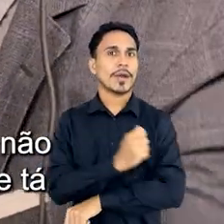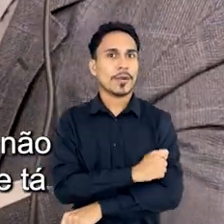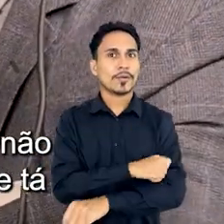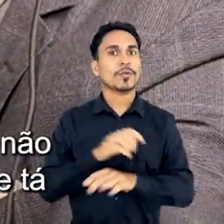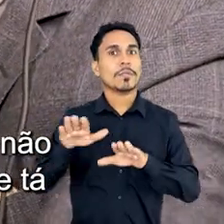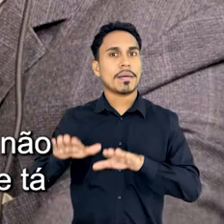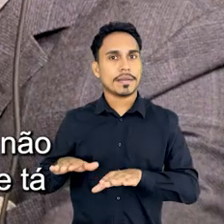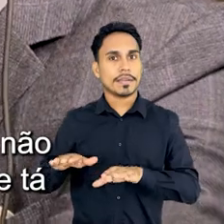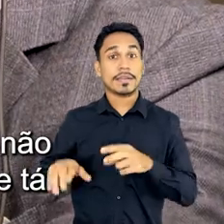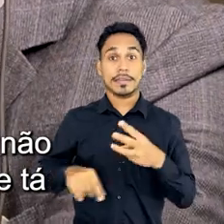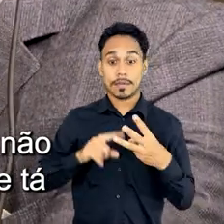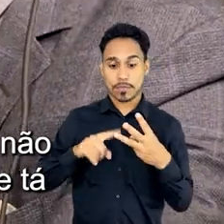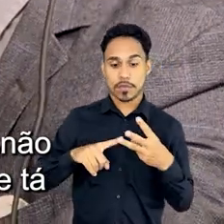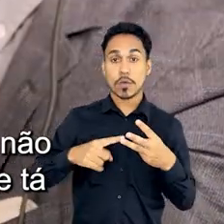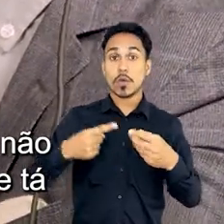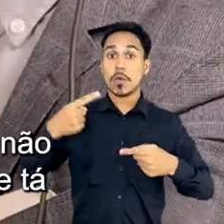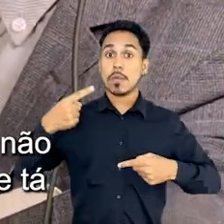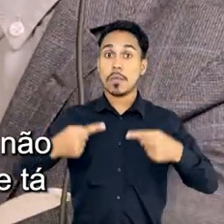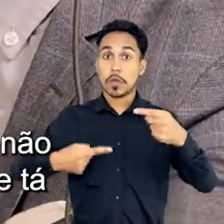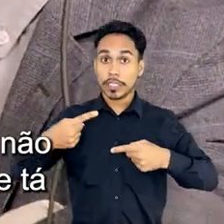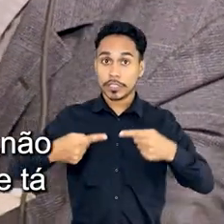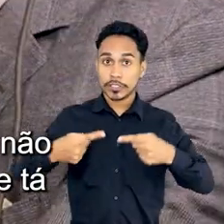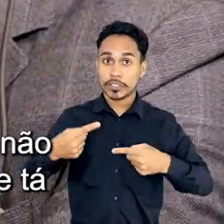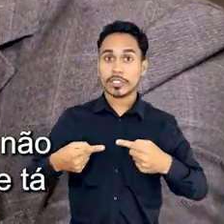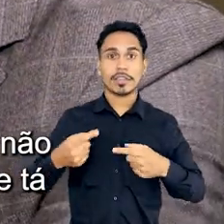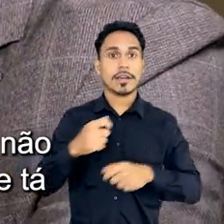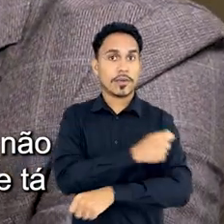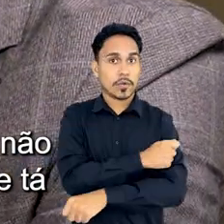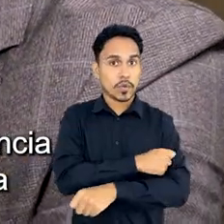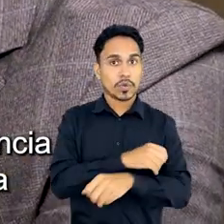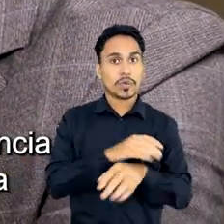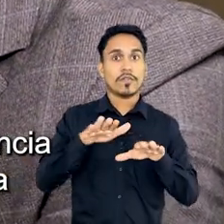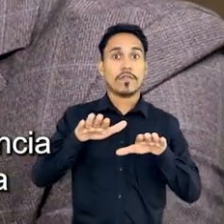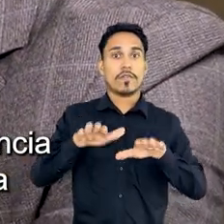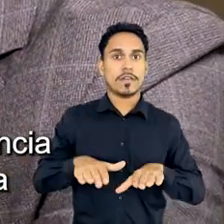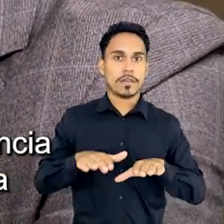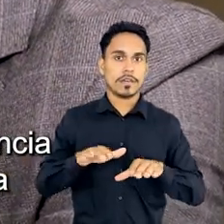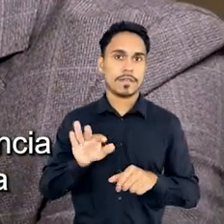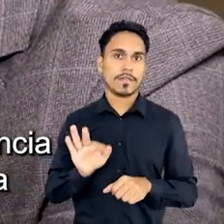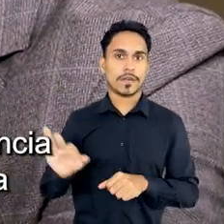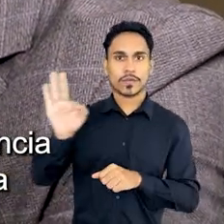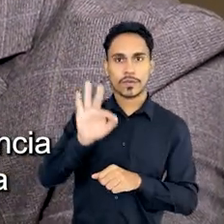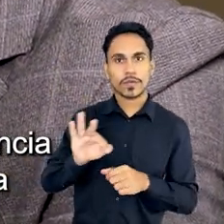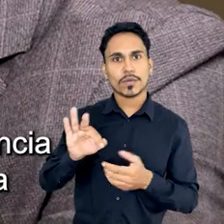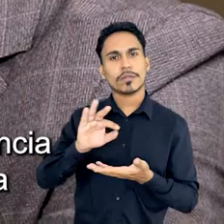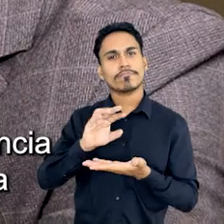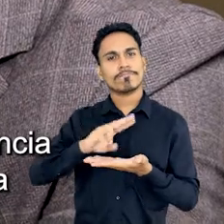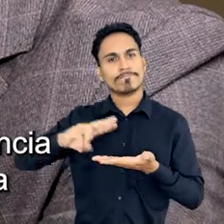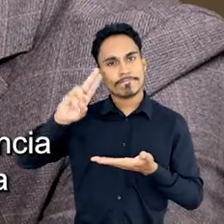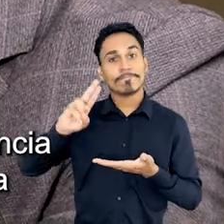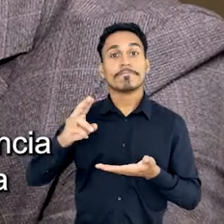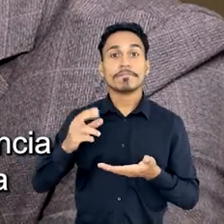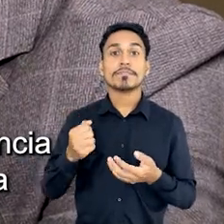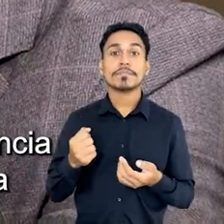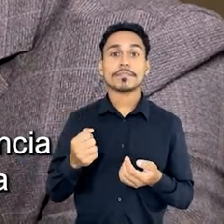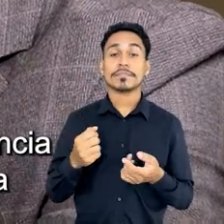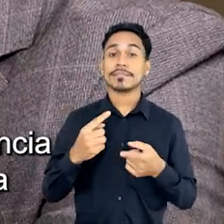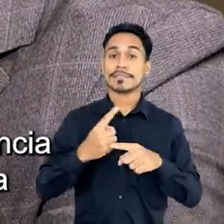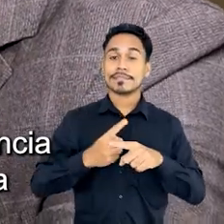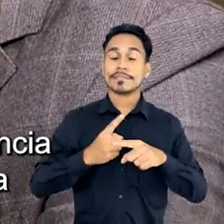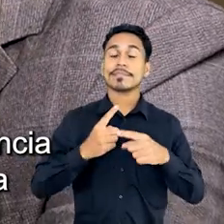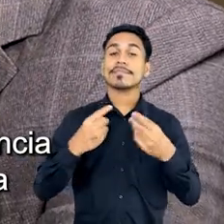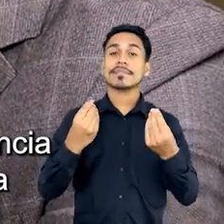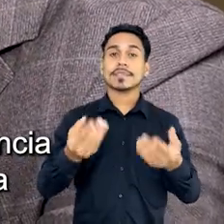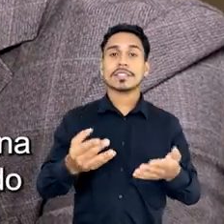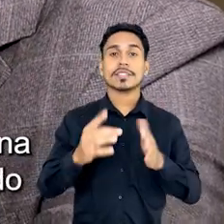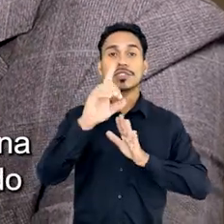discutir políticas de permanência e não mais planos porque são políticas e hoje a gente tá num ponto que a gente entende que a permanência é o próprio direito